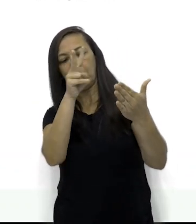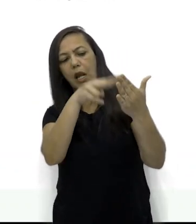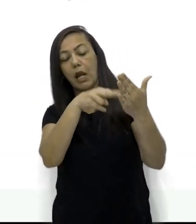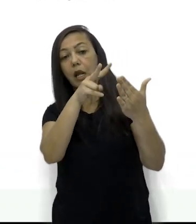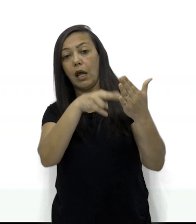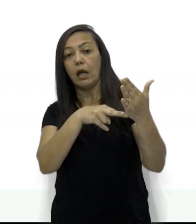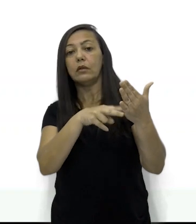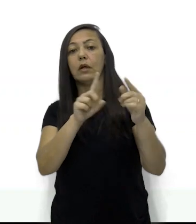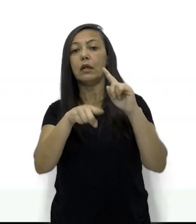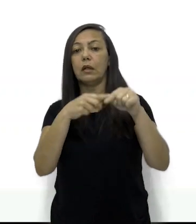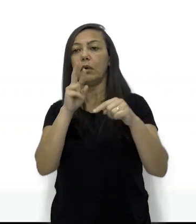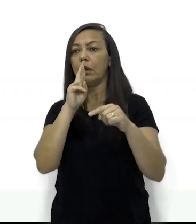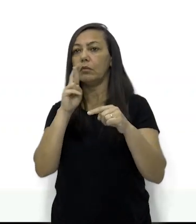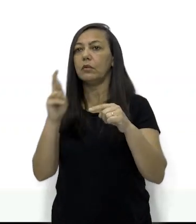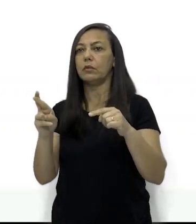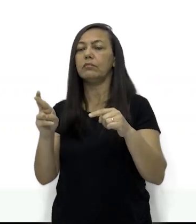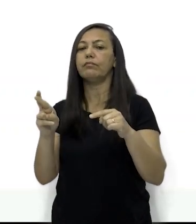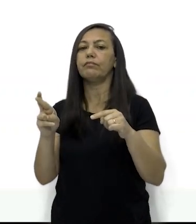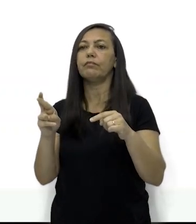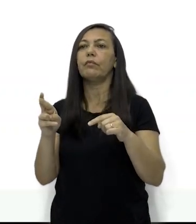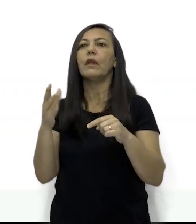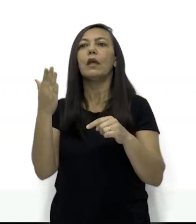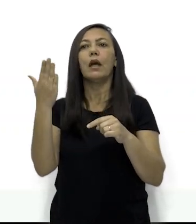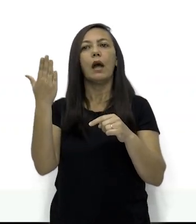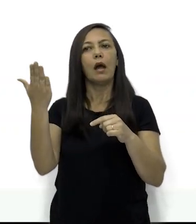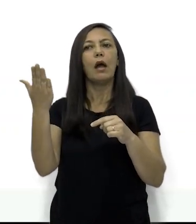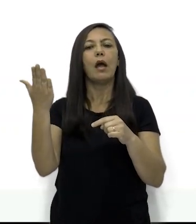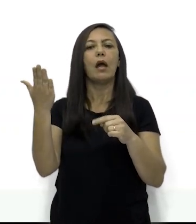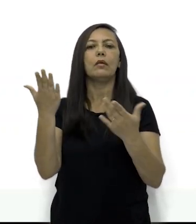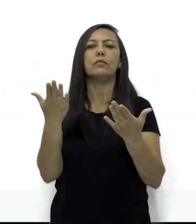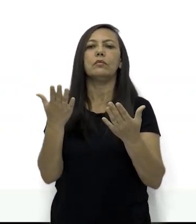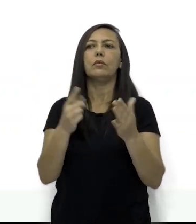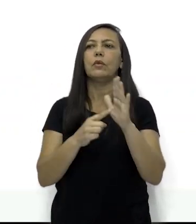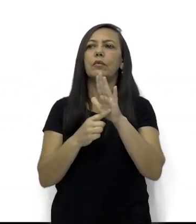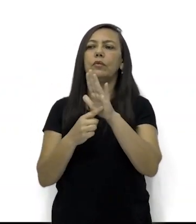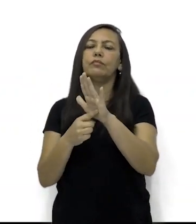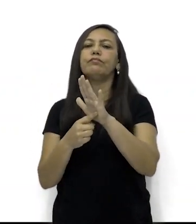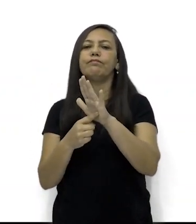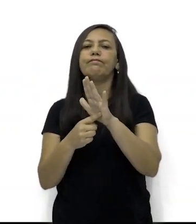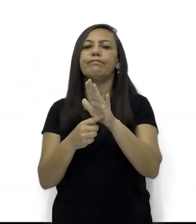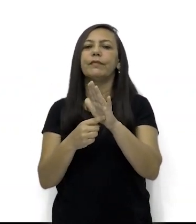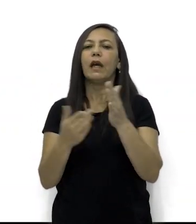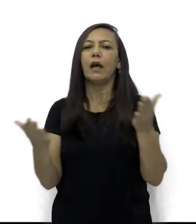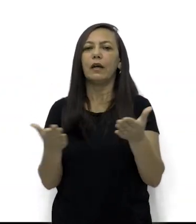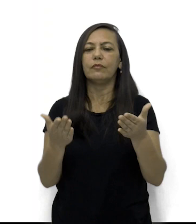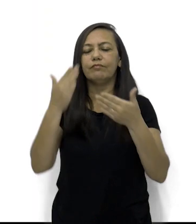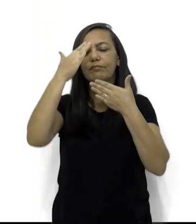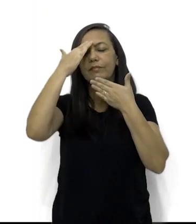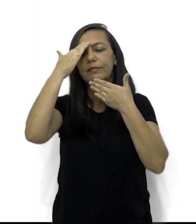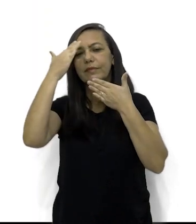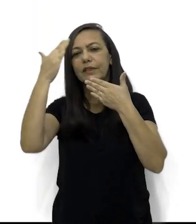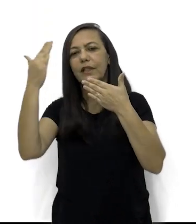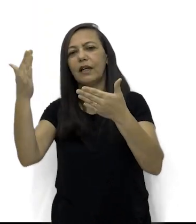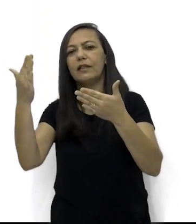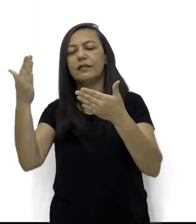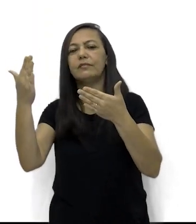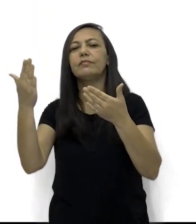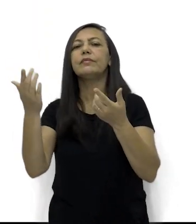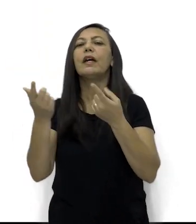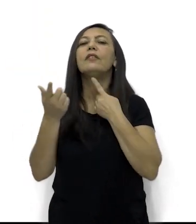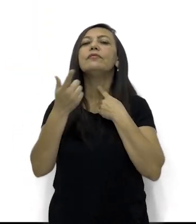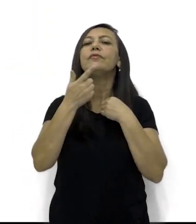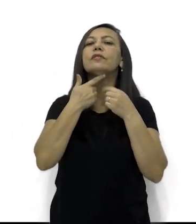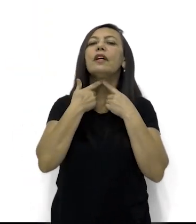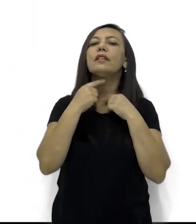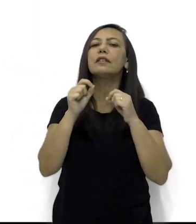Esse foi o nosso último exercício. Essas foram as referências do nosso caderno. Obrigado. Desejamos a todos